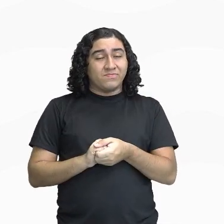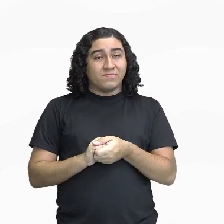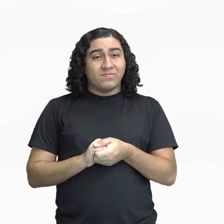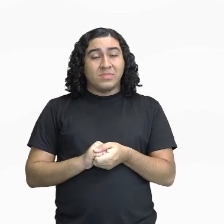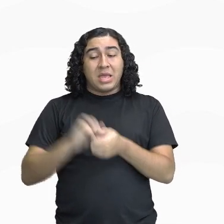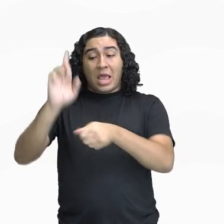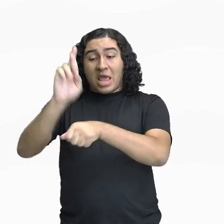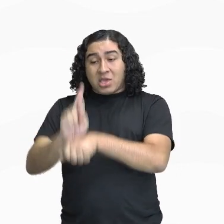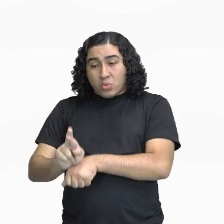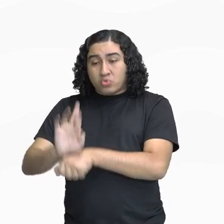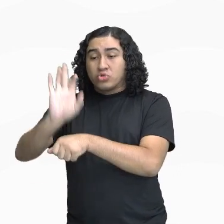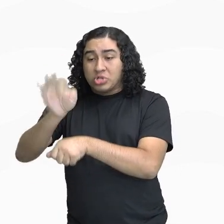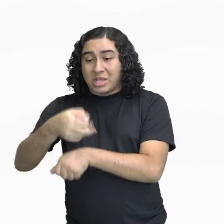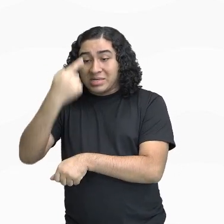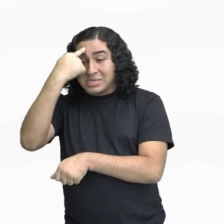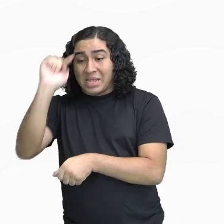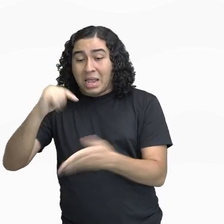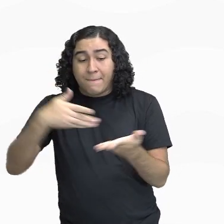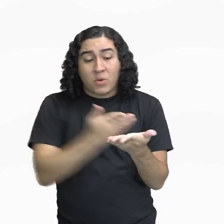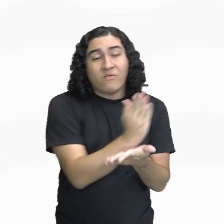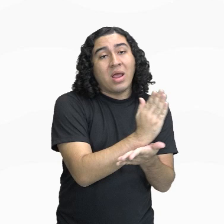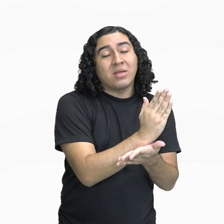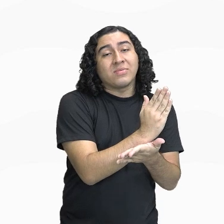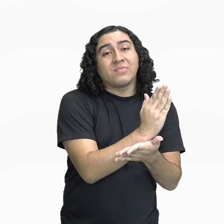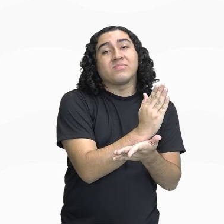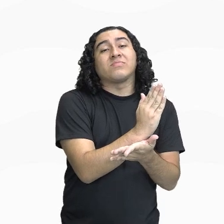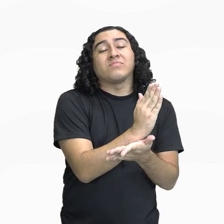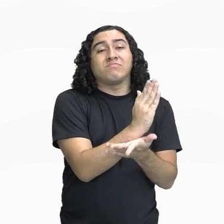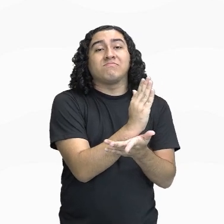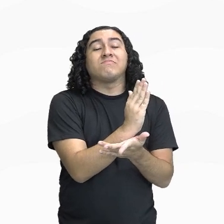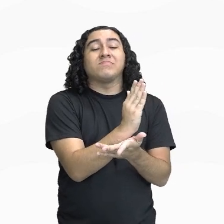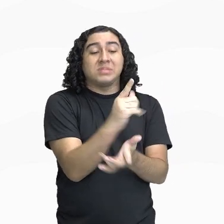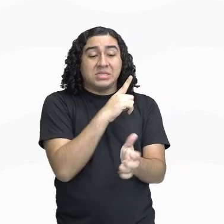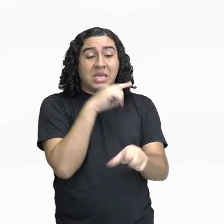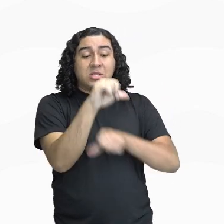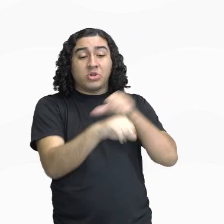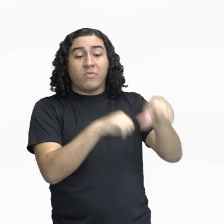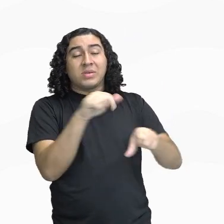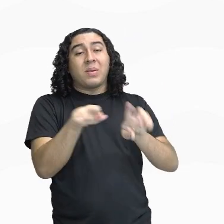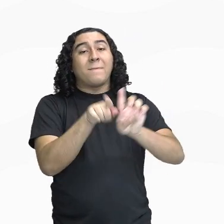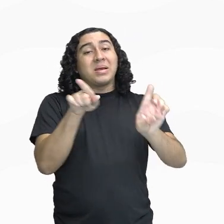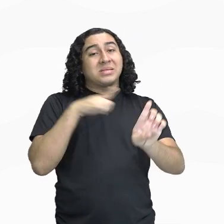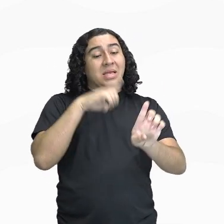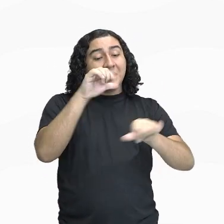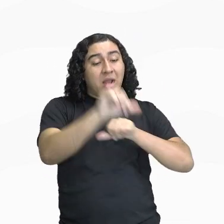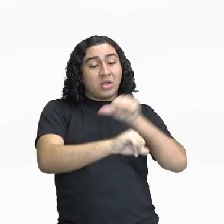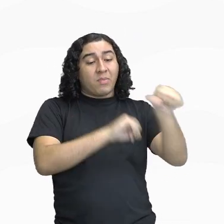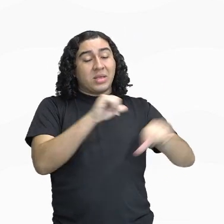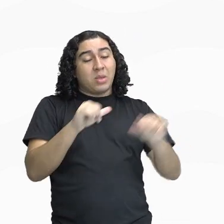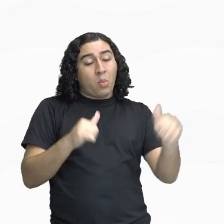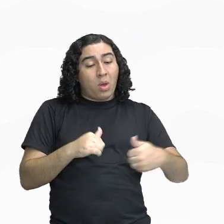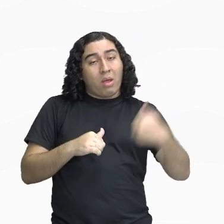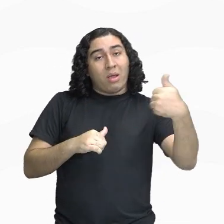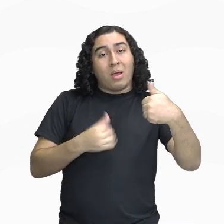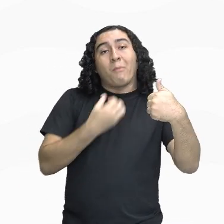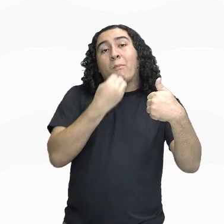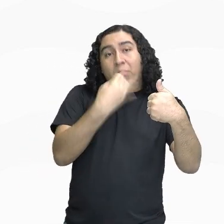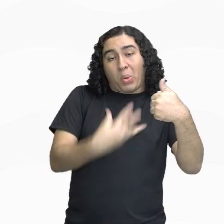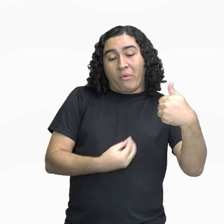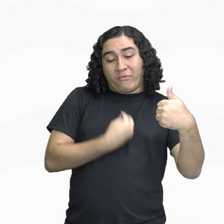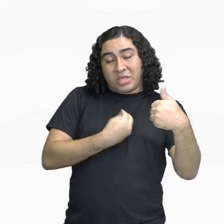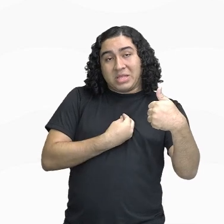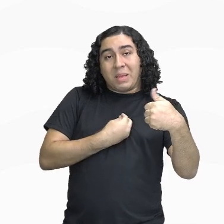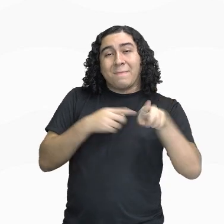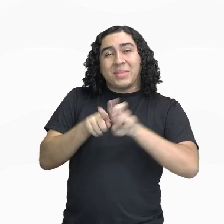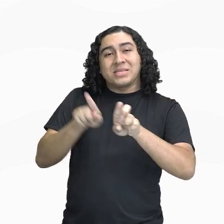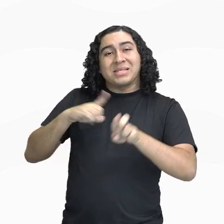recurso promoveu as mudanças, mas tiveram mudanças extremamente benéficas e outras nem